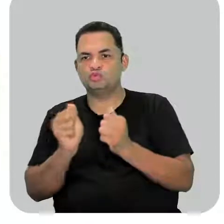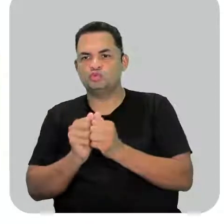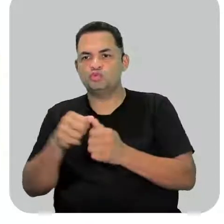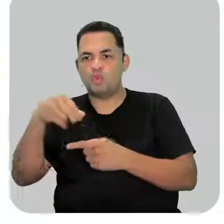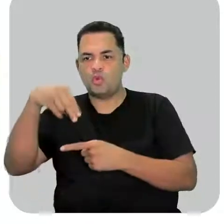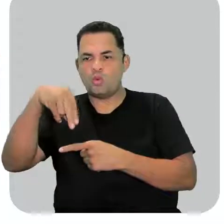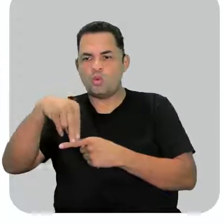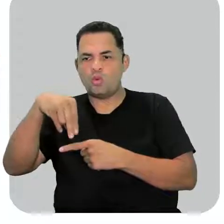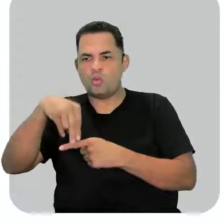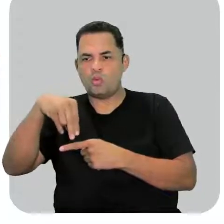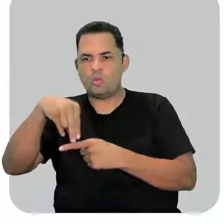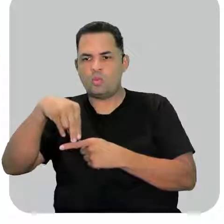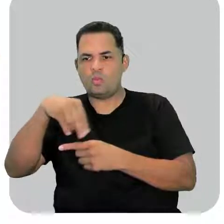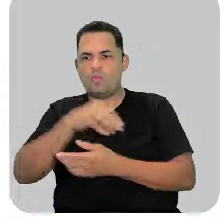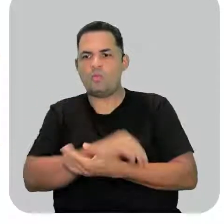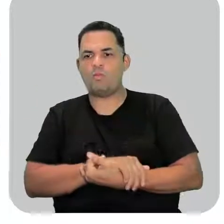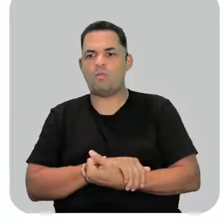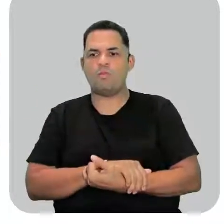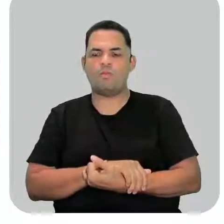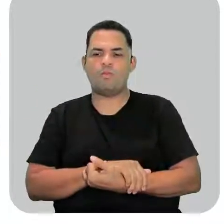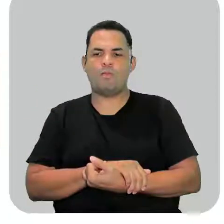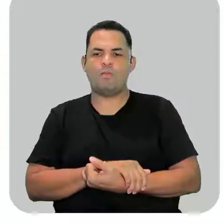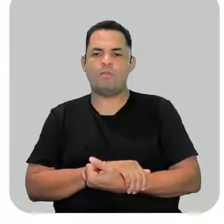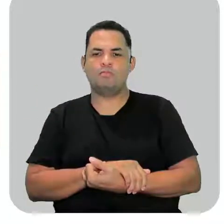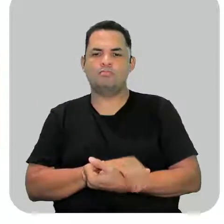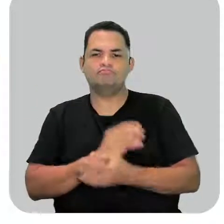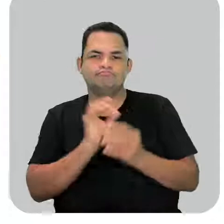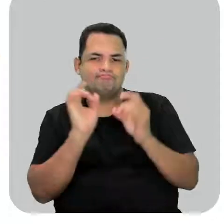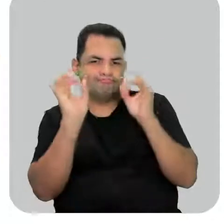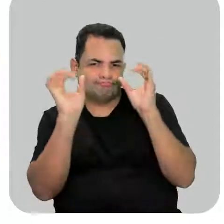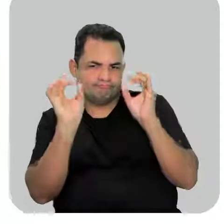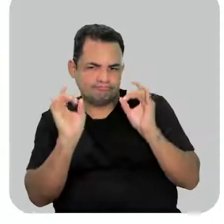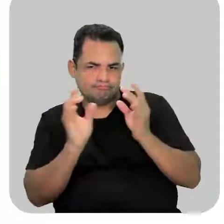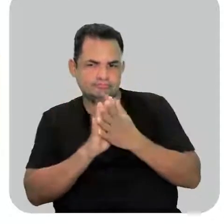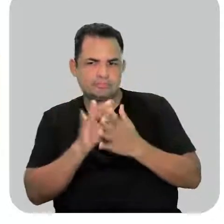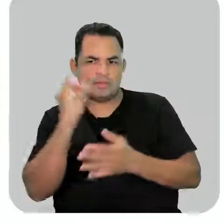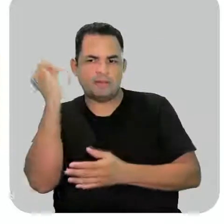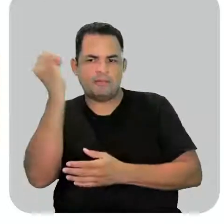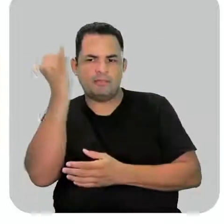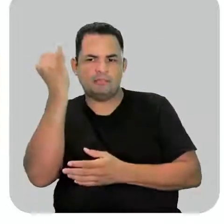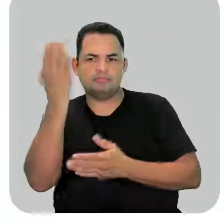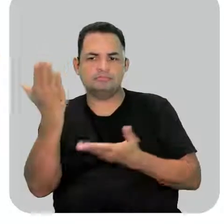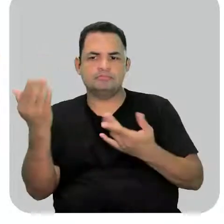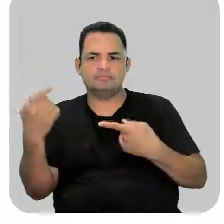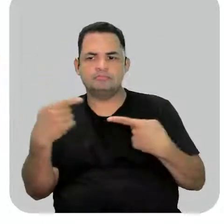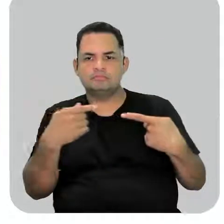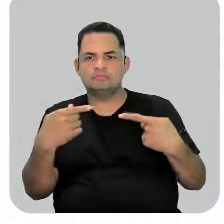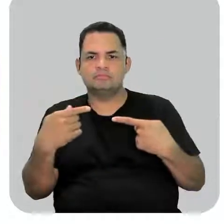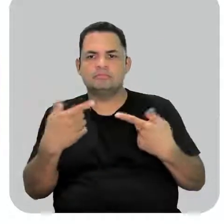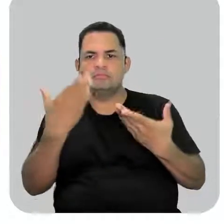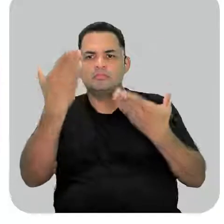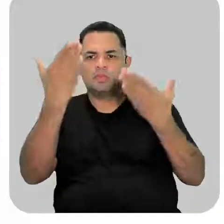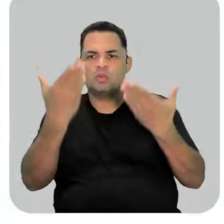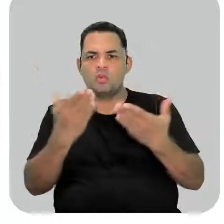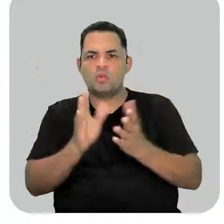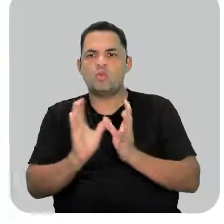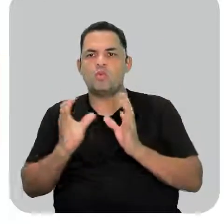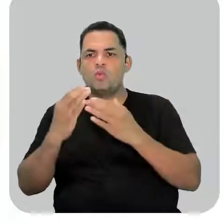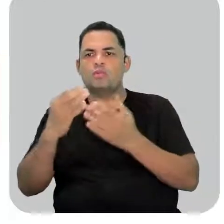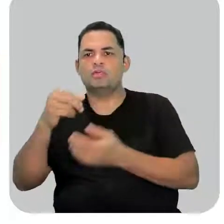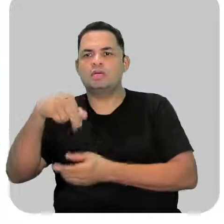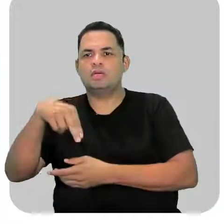Ele é o grupo funcional. Tem um detalhe muito importante, pessoal, com relação ao grupo funcional das